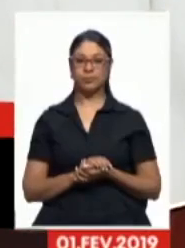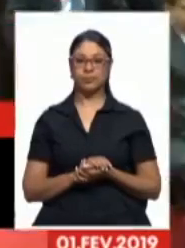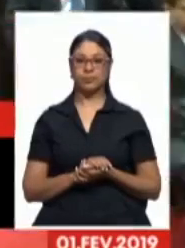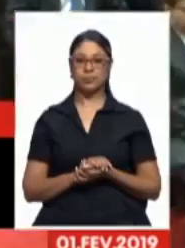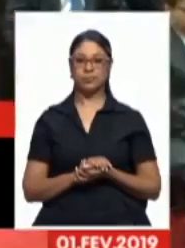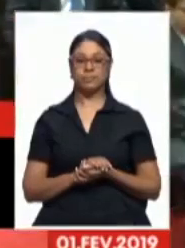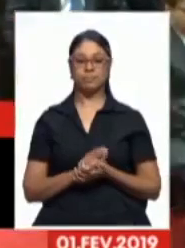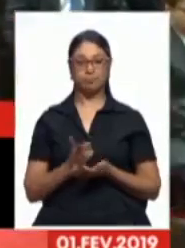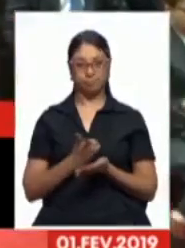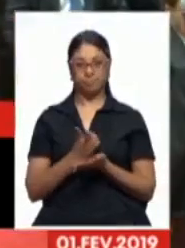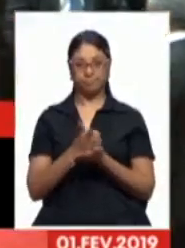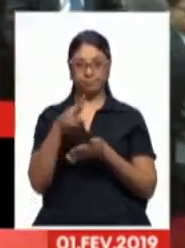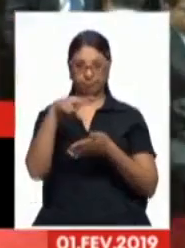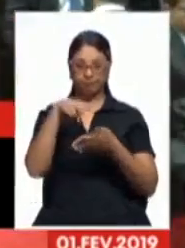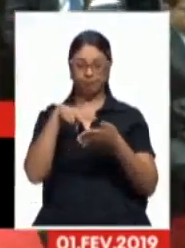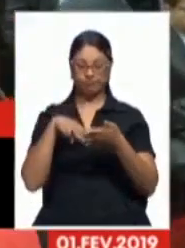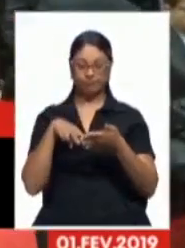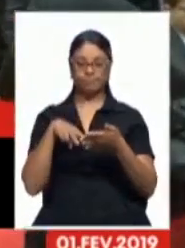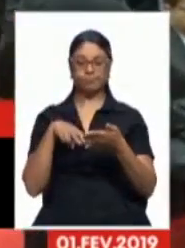Prosseguindo a leitura,